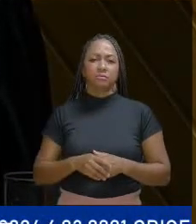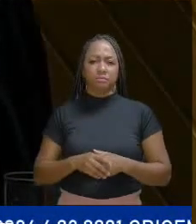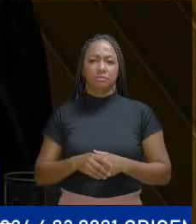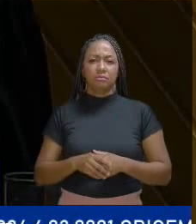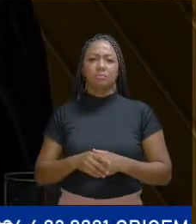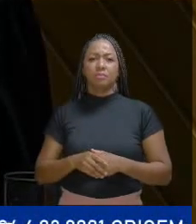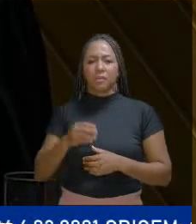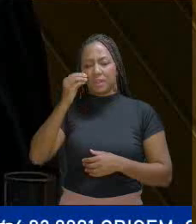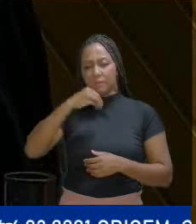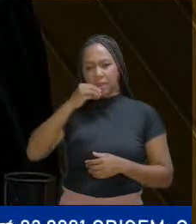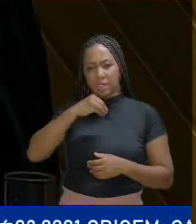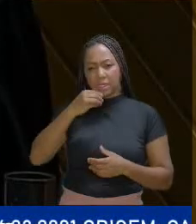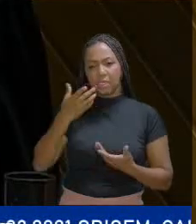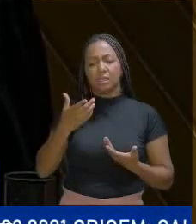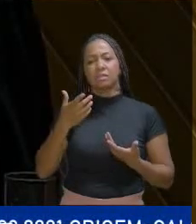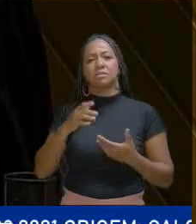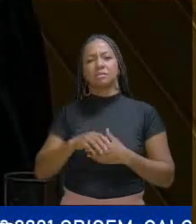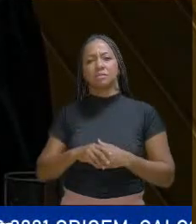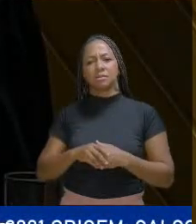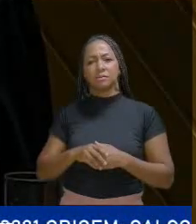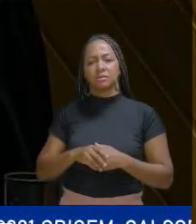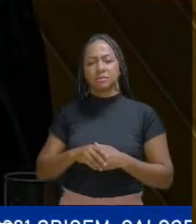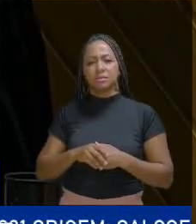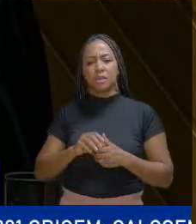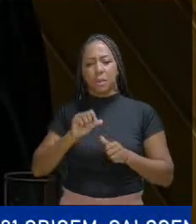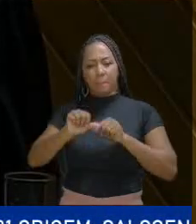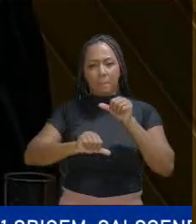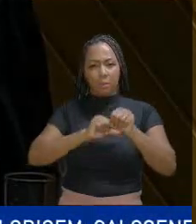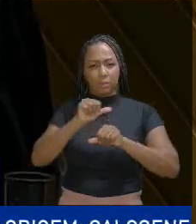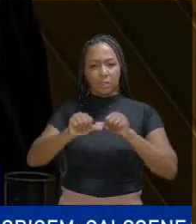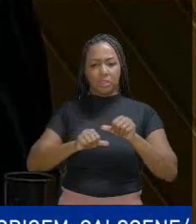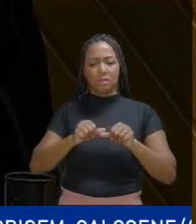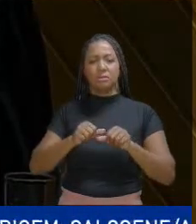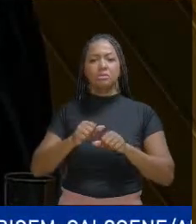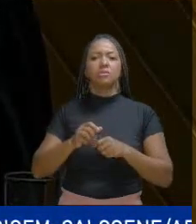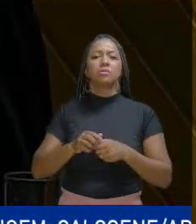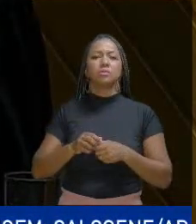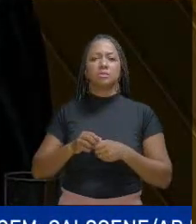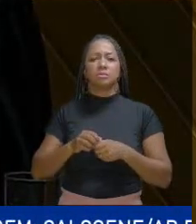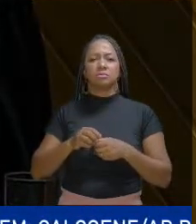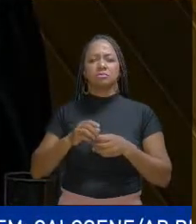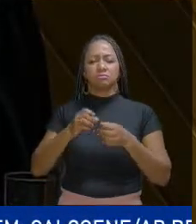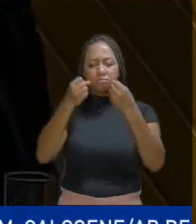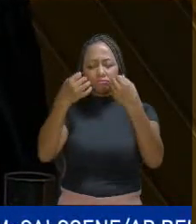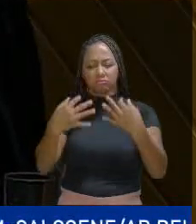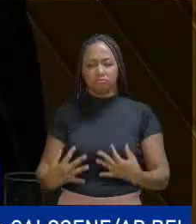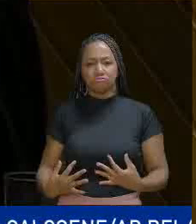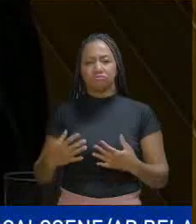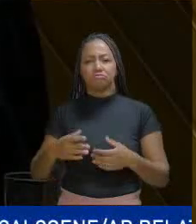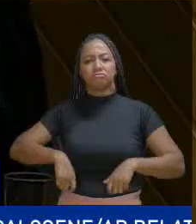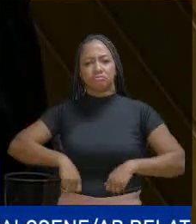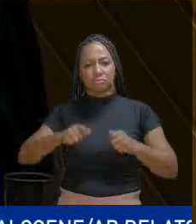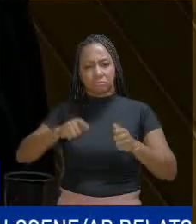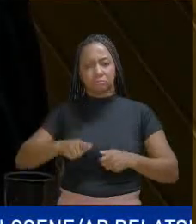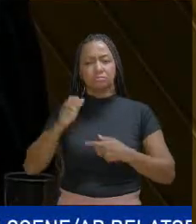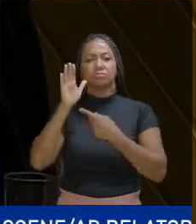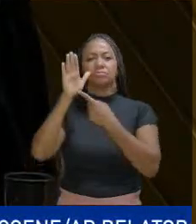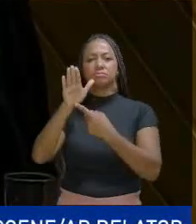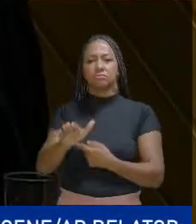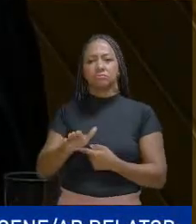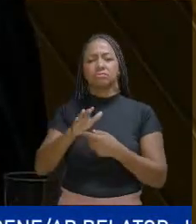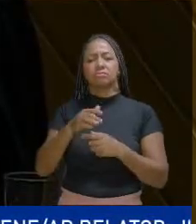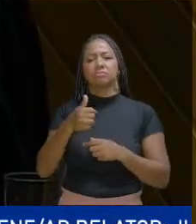fato enfraquece a tese de completa alteração da descrição do gasto na nota fiscal posteriormente apresentada